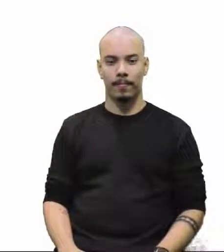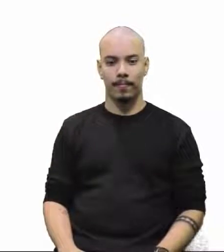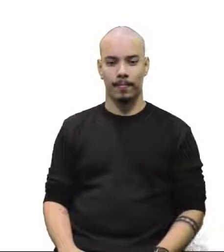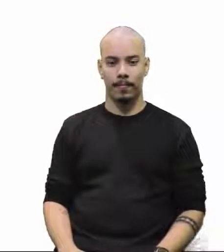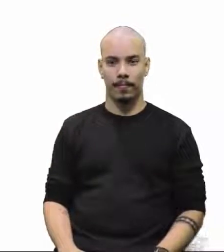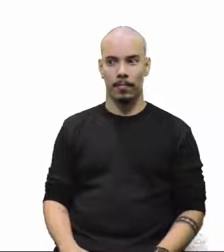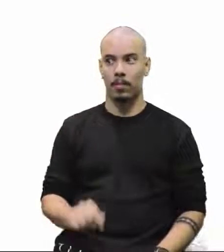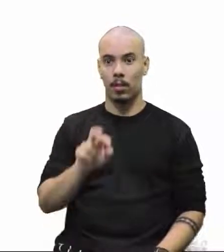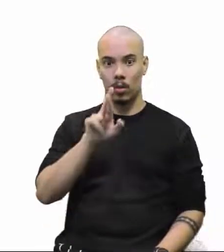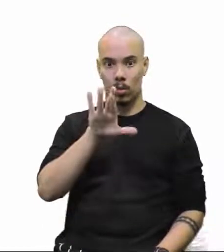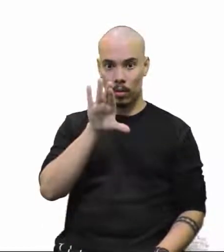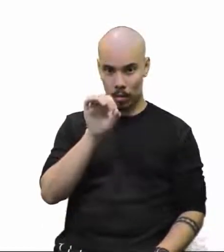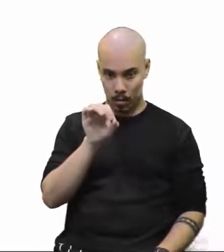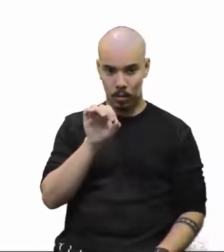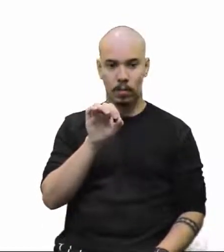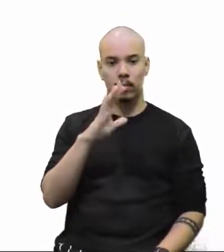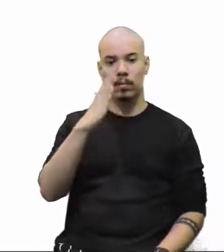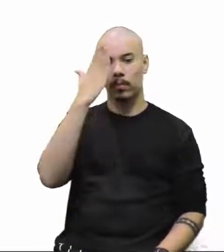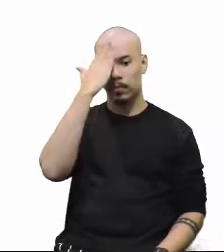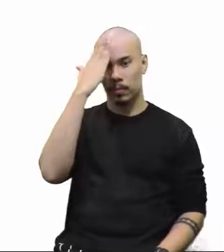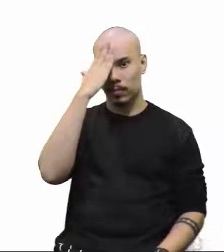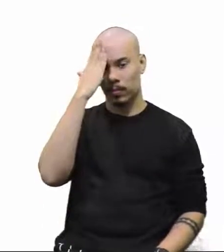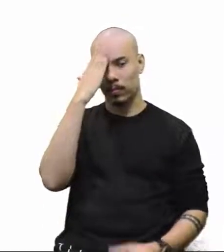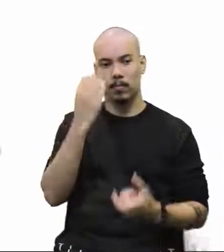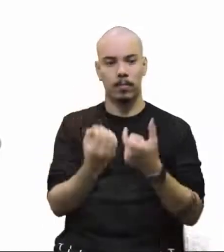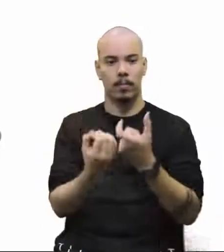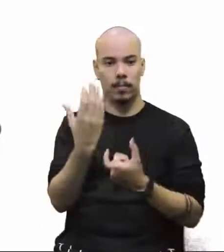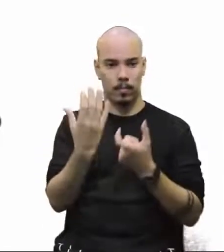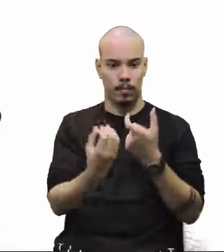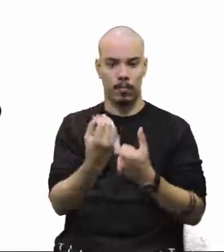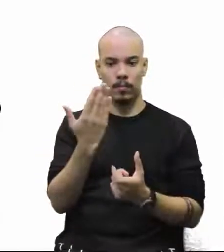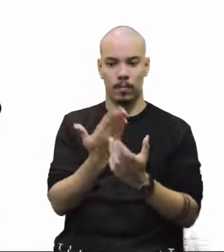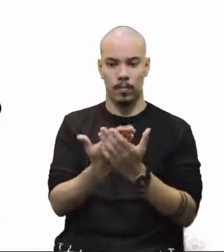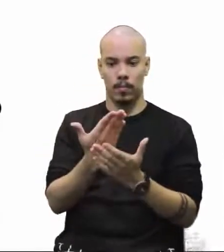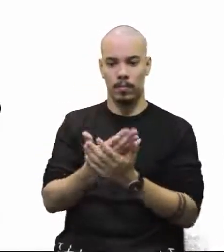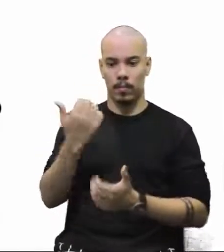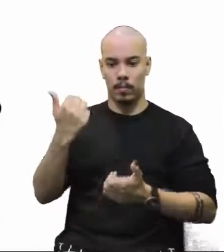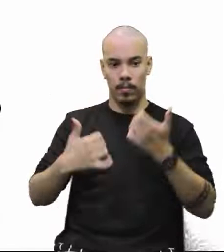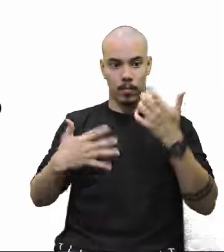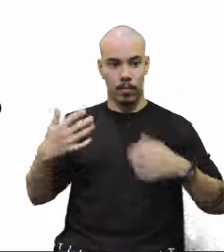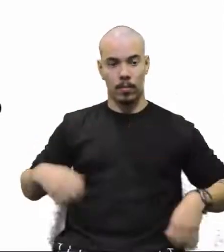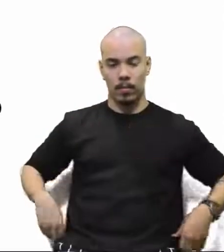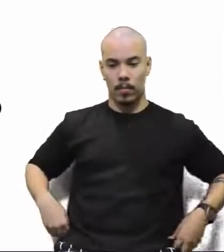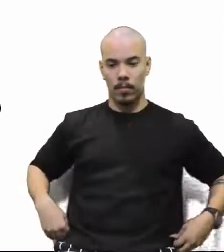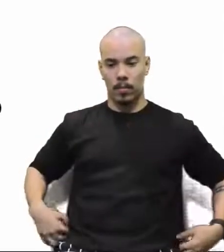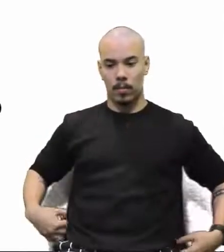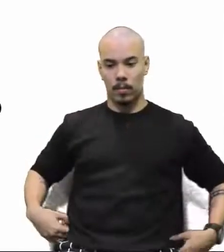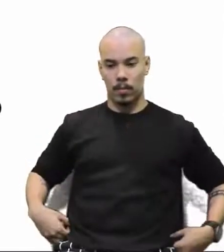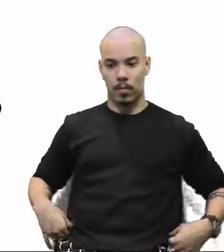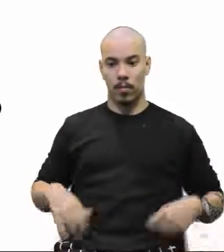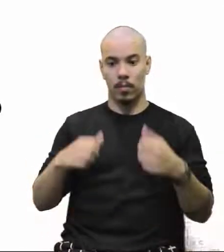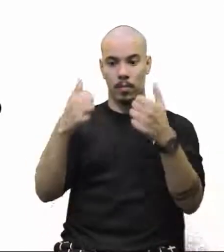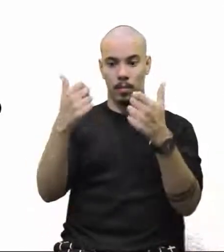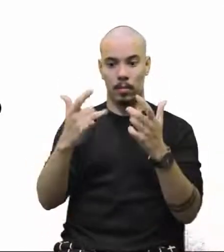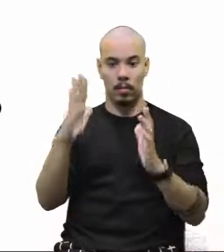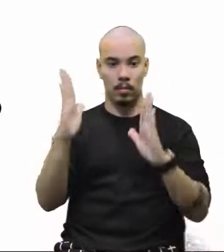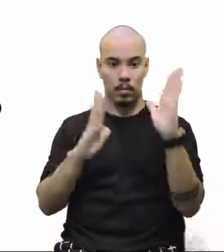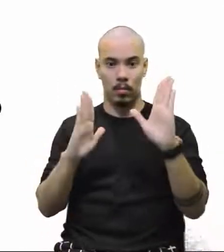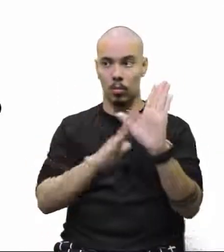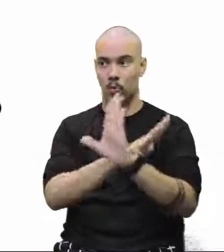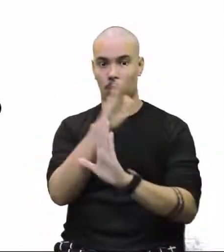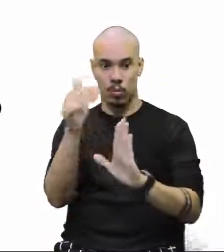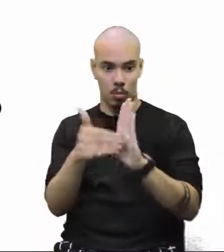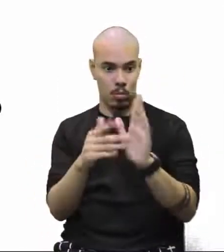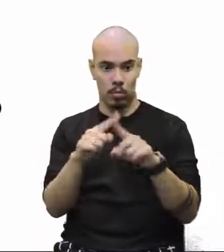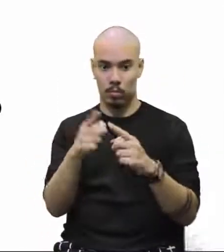O raio, né? Fazendo a decomposição, na aula nós tivemos toda a muda, mostrando de onde veio o período Isso. também. E o período não